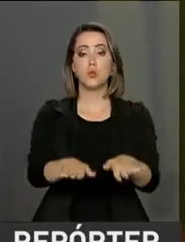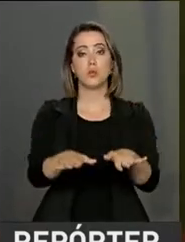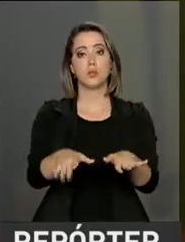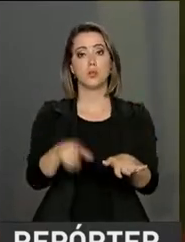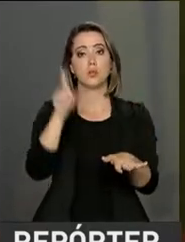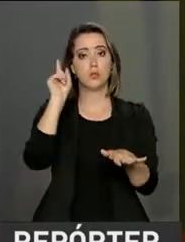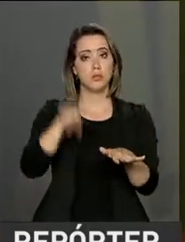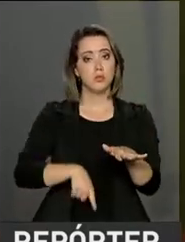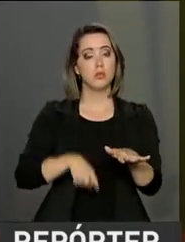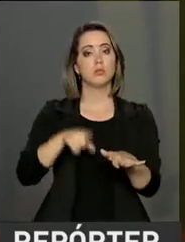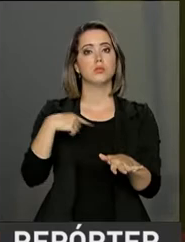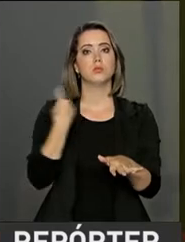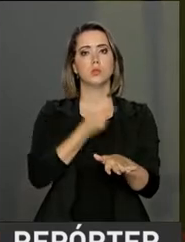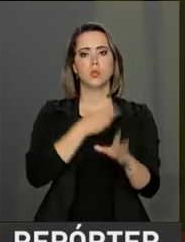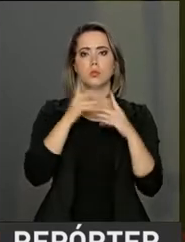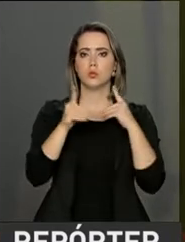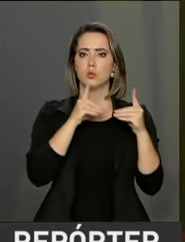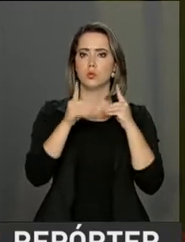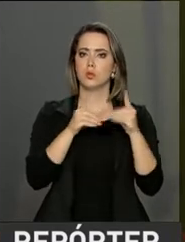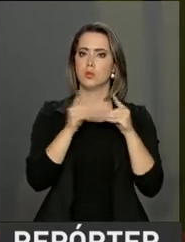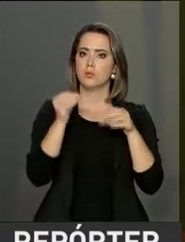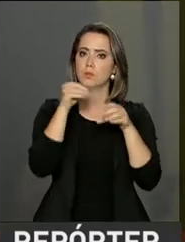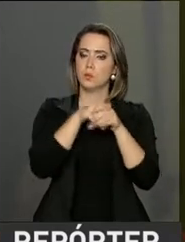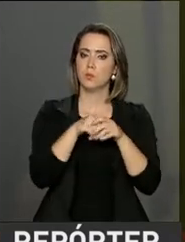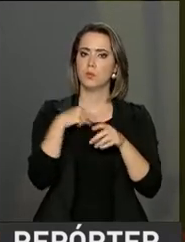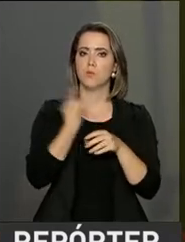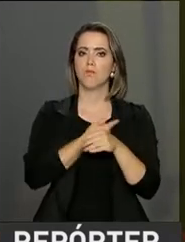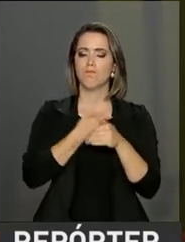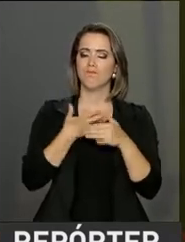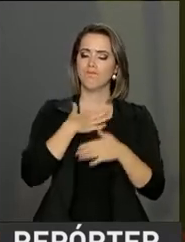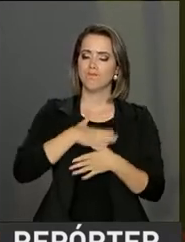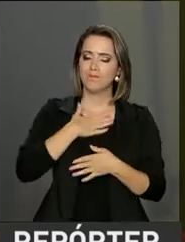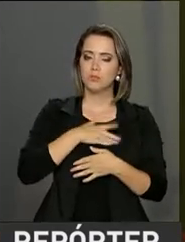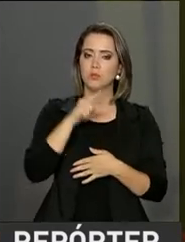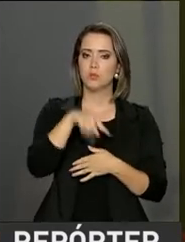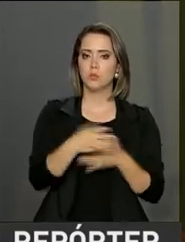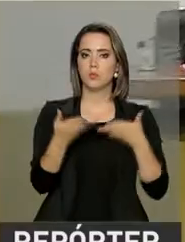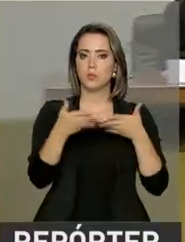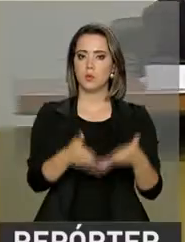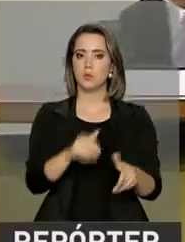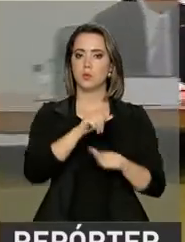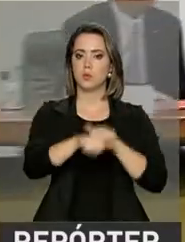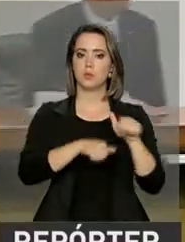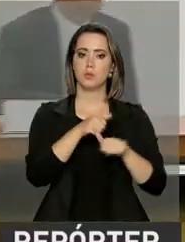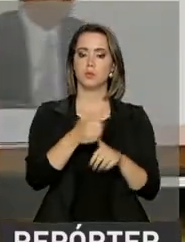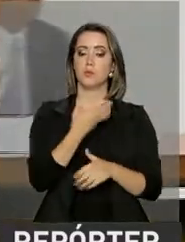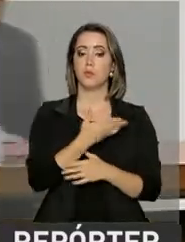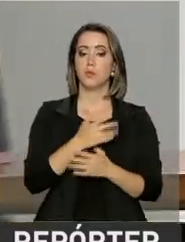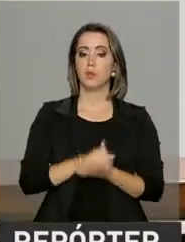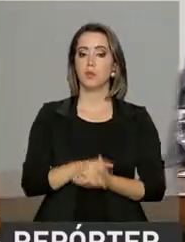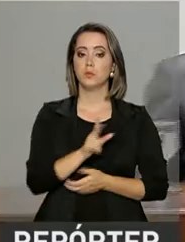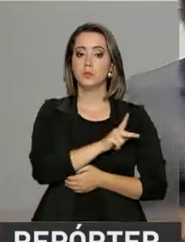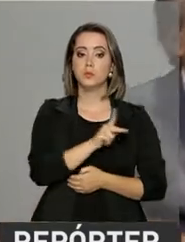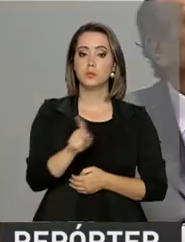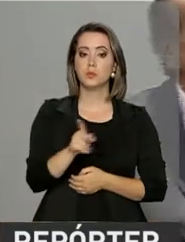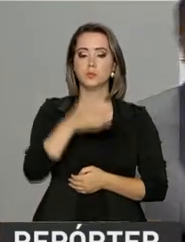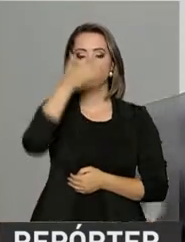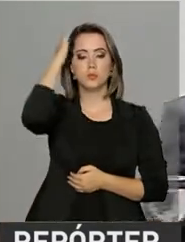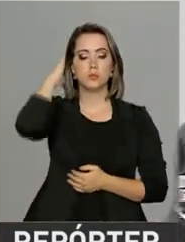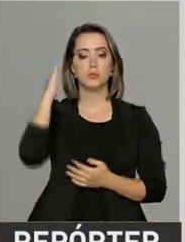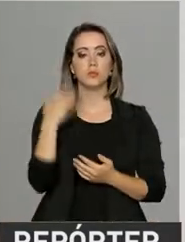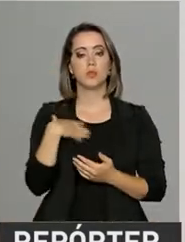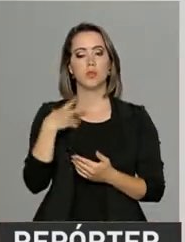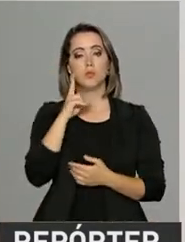se tornaram frequentes em nosso debate interno e nos sentimos honrados em fazer parte desse processo. O presidente Michel Temer acompanhou